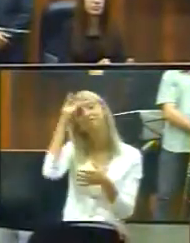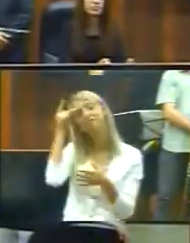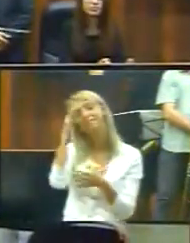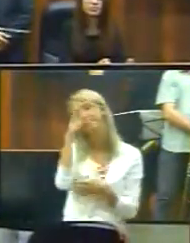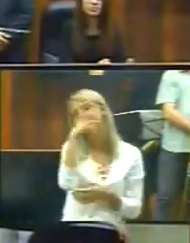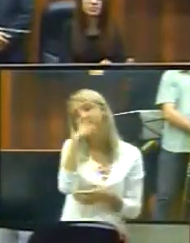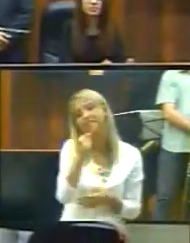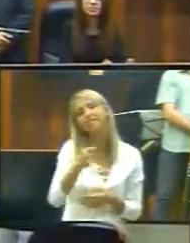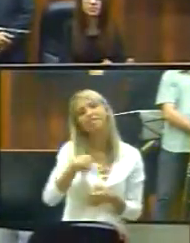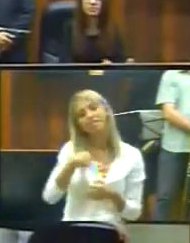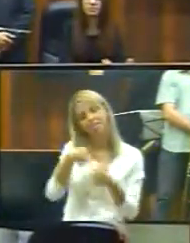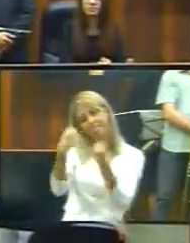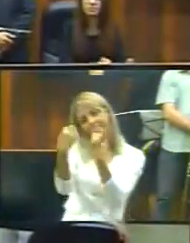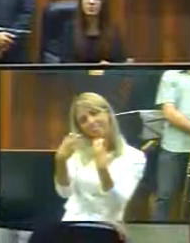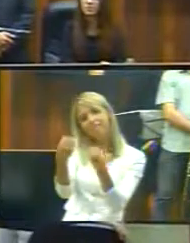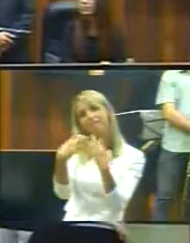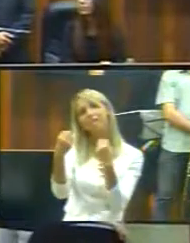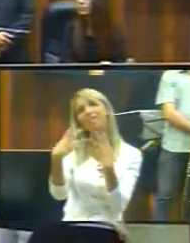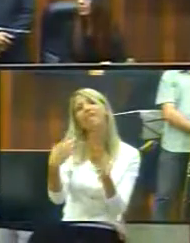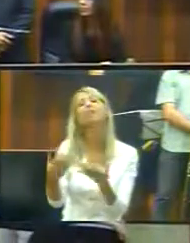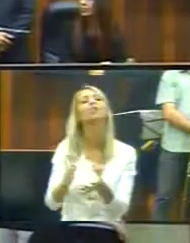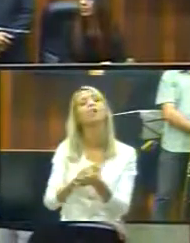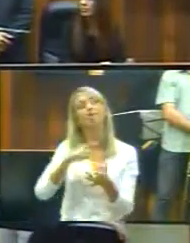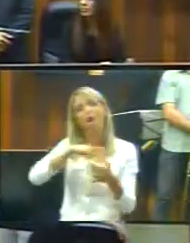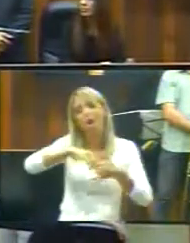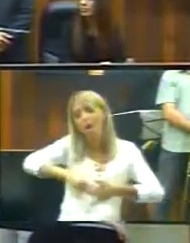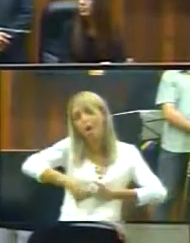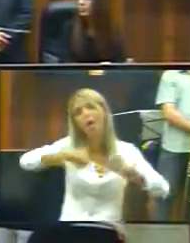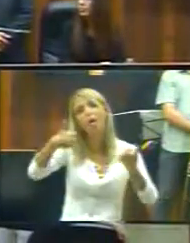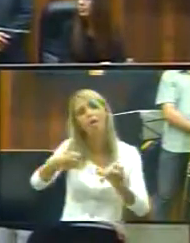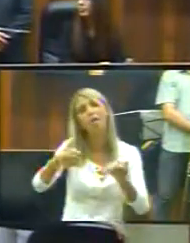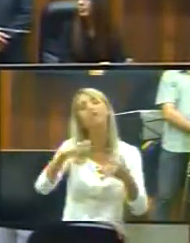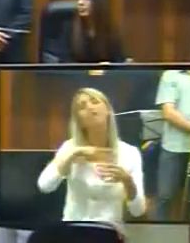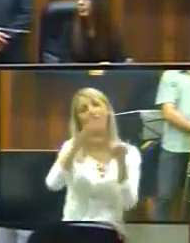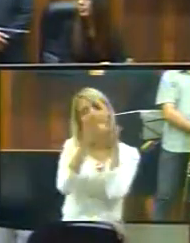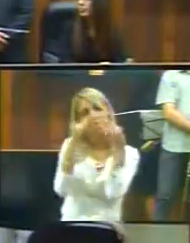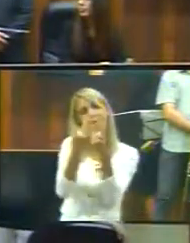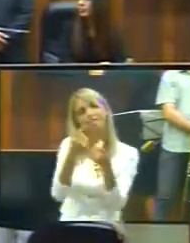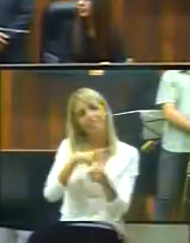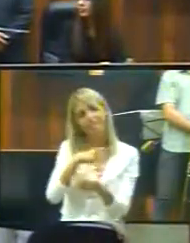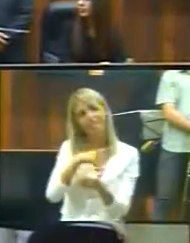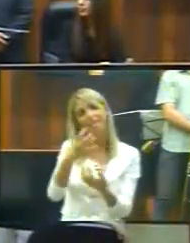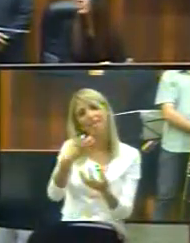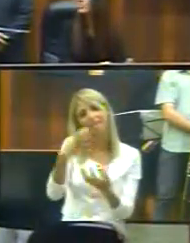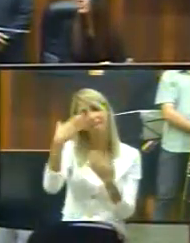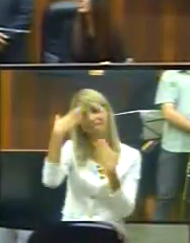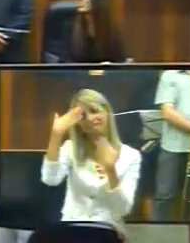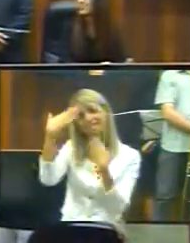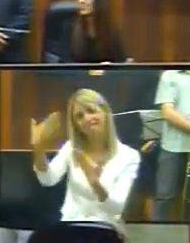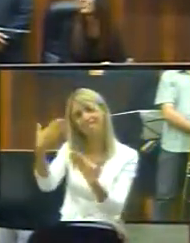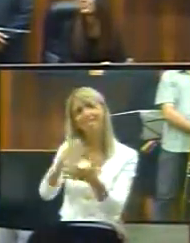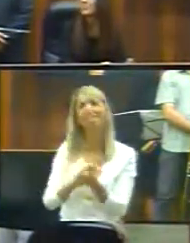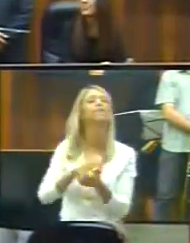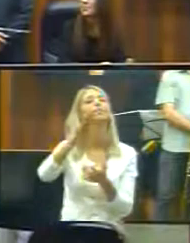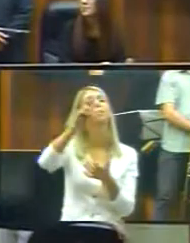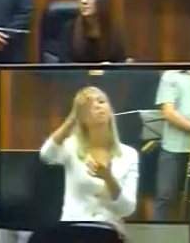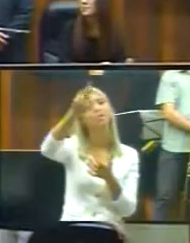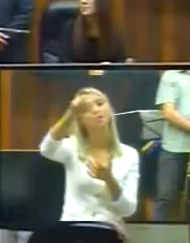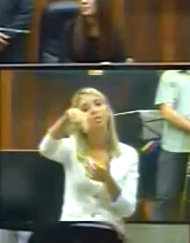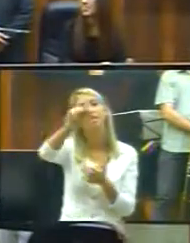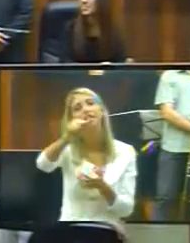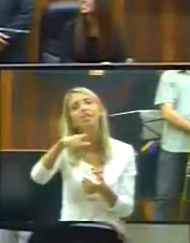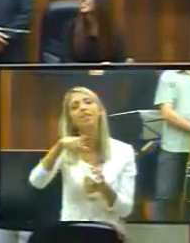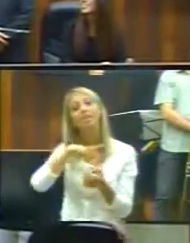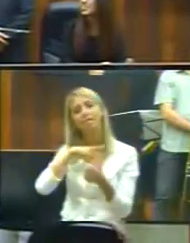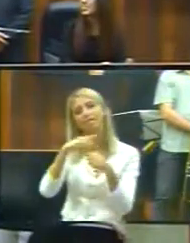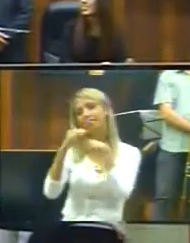me criaram, me deram a educação que eu tenho hoje. Sou muito orgulhoso de ter os pais que tenho. Quero agradecer a mamãe Knauft, que fez tudo pela gente, realmente ela é a nossa